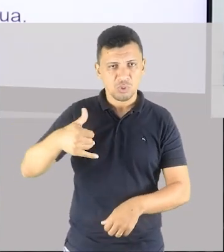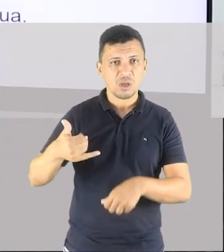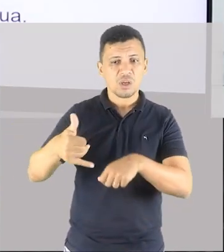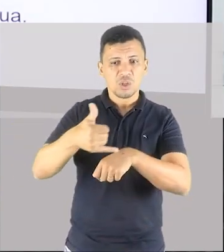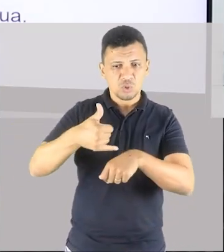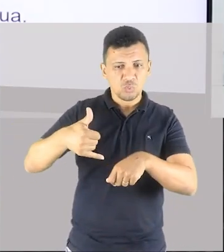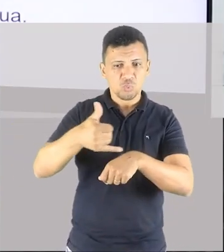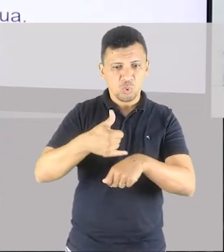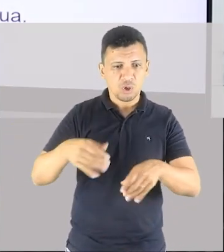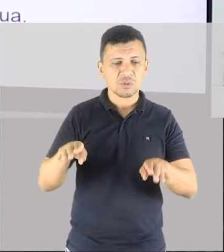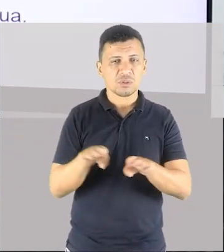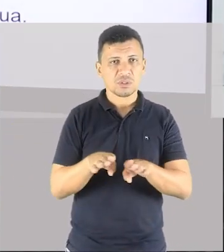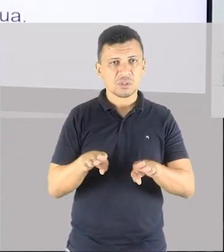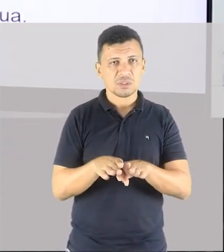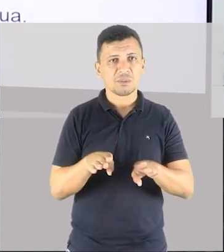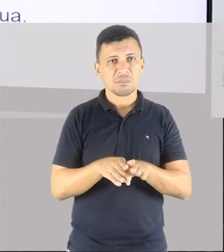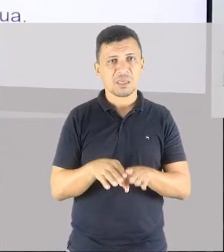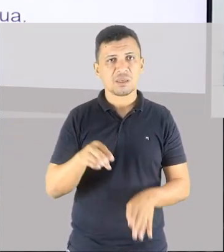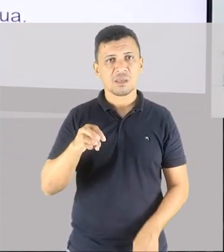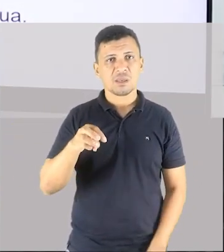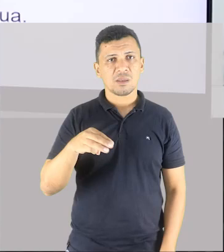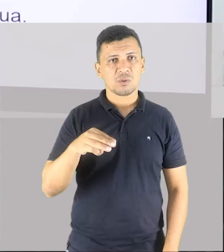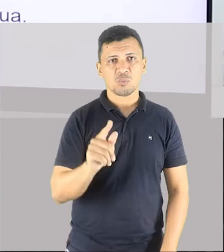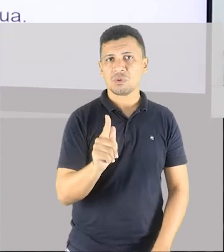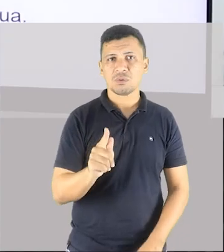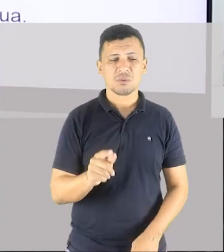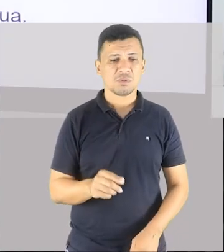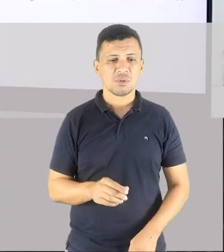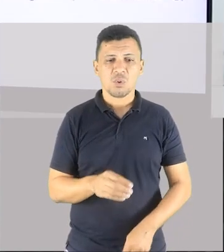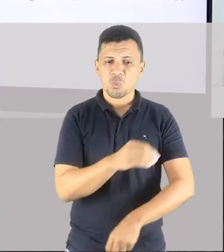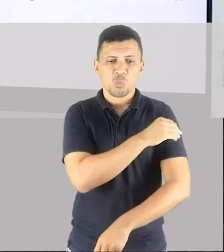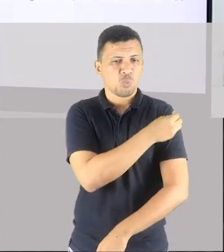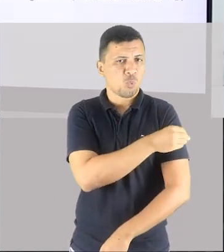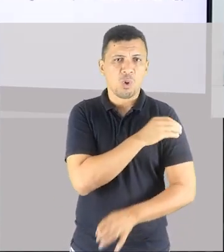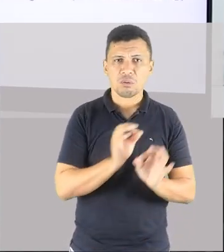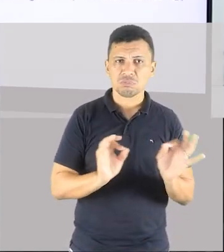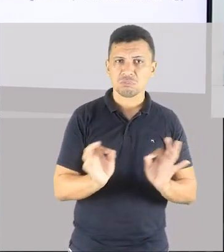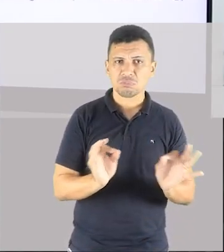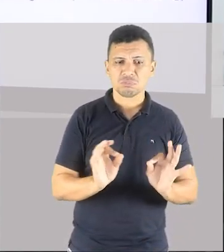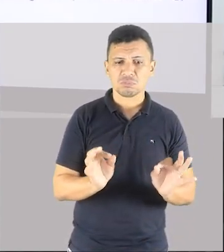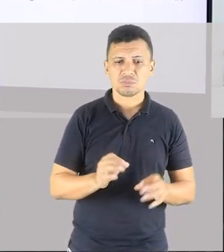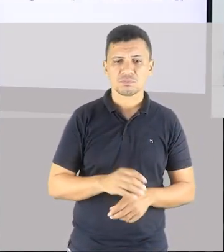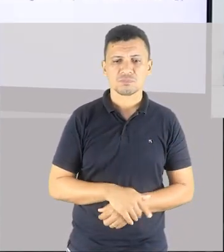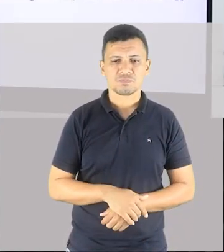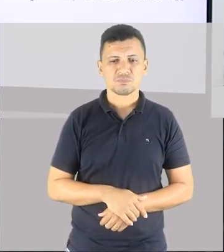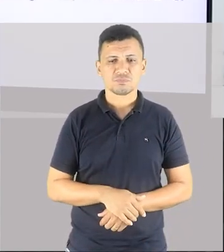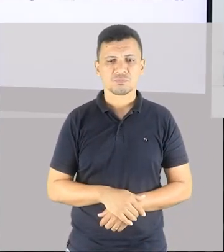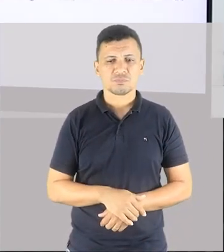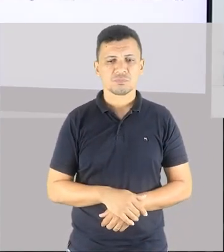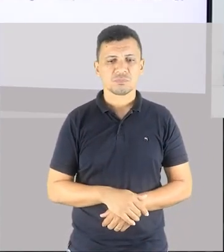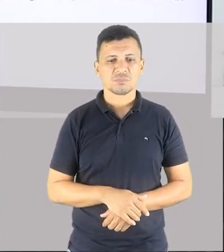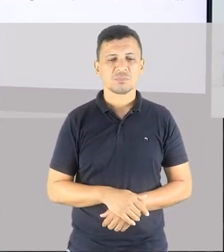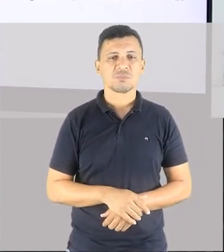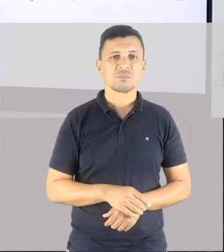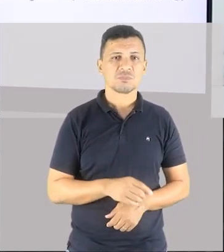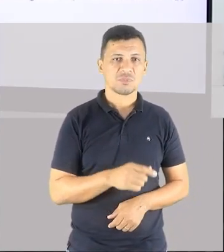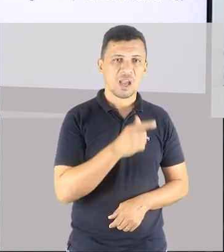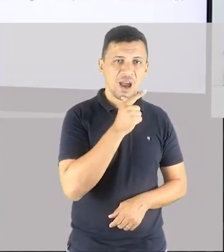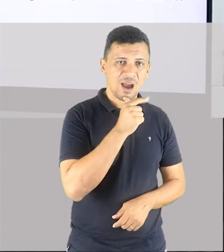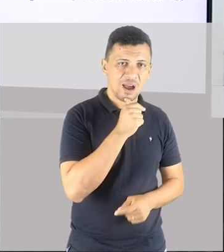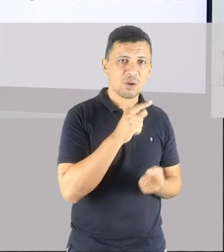óleo e no mercúrio, mas não flutua no álcool. Vamos lá. O bloco de gelo flutua na